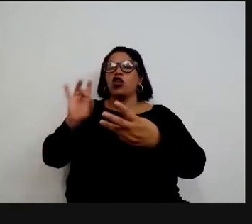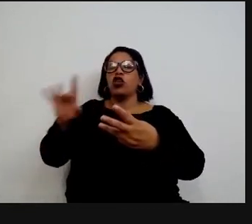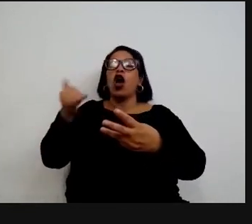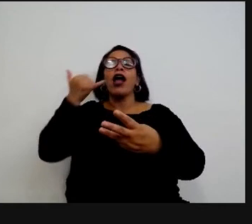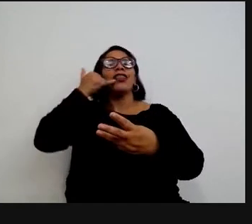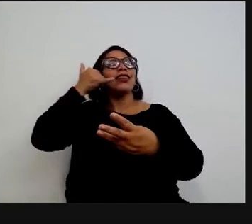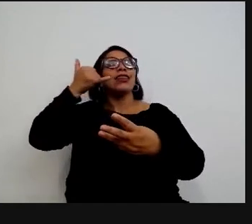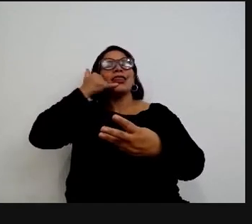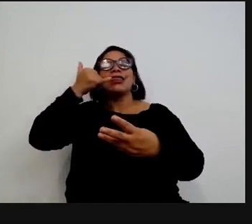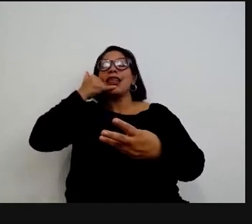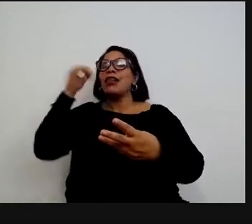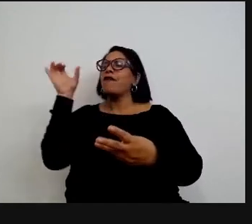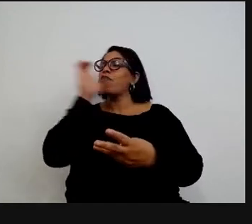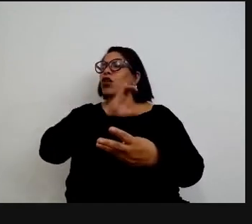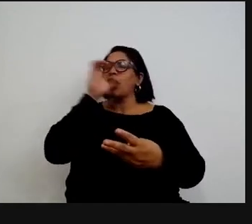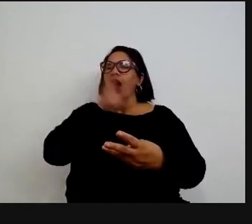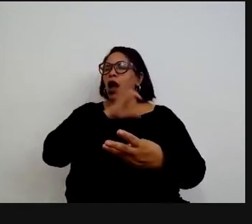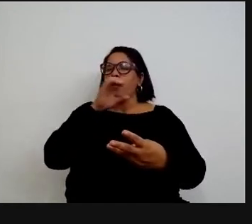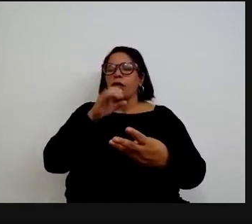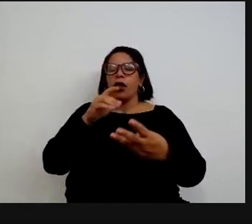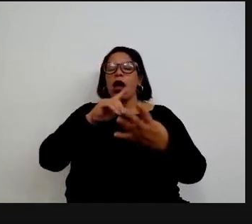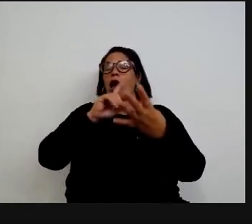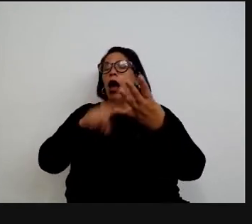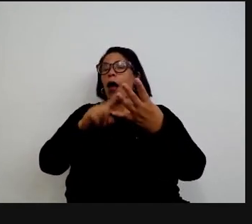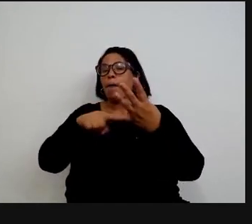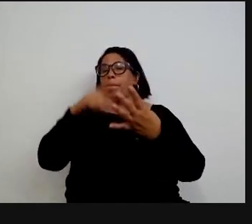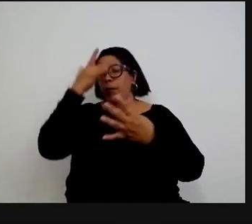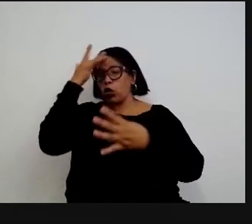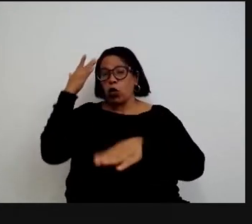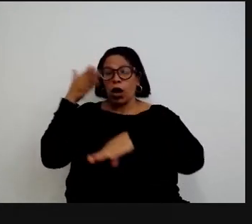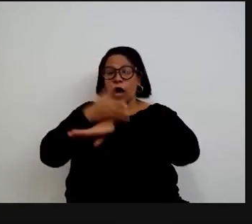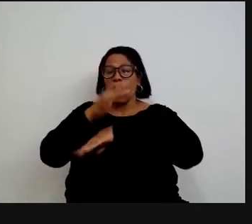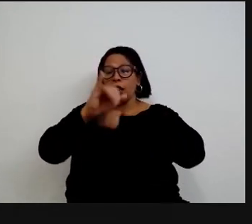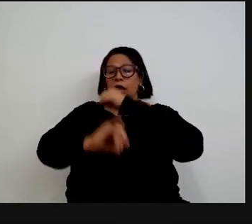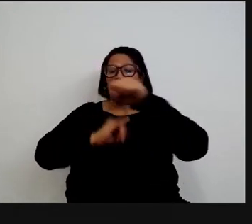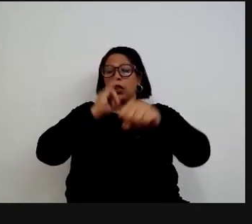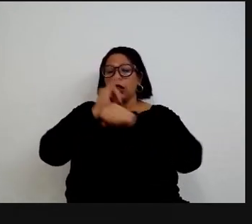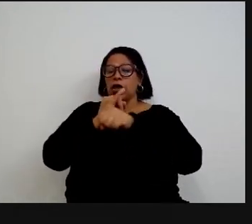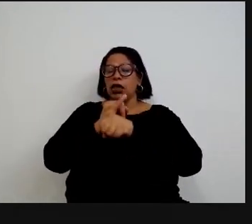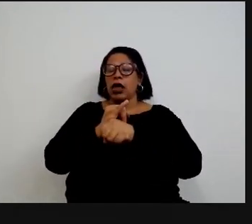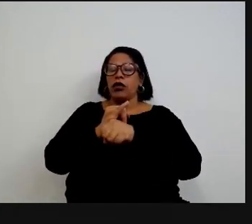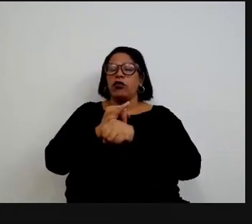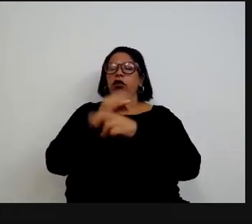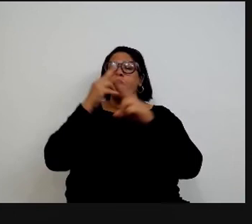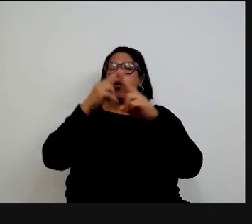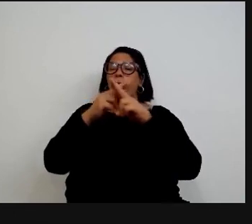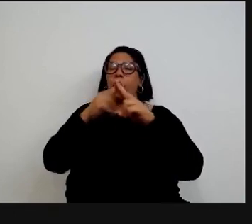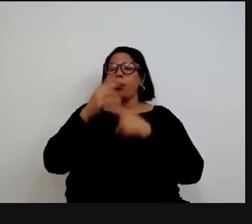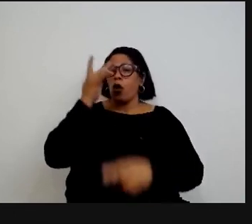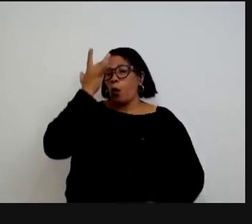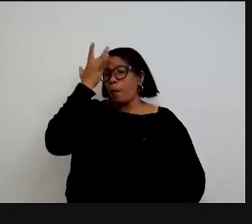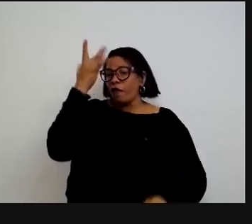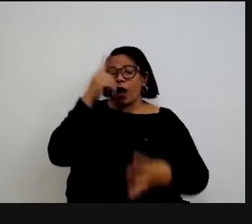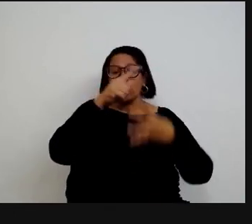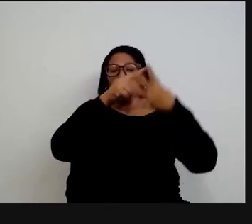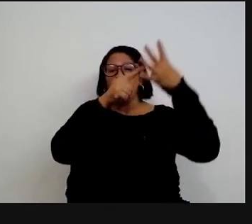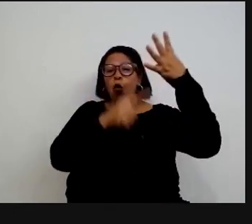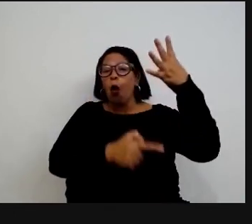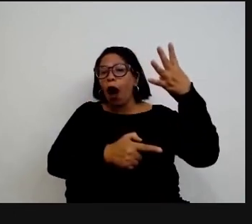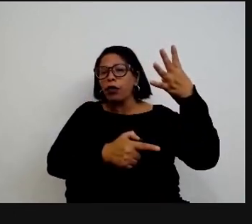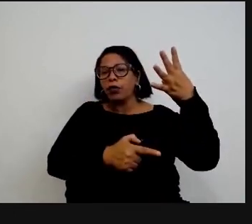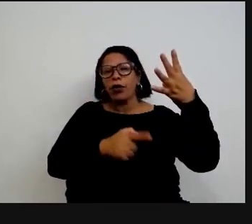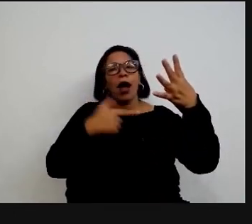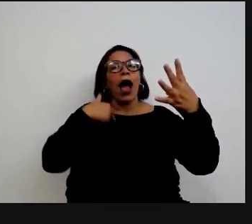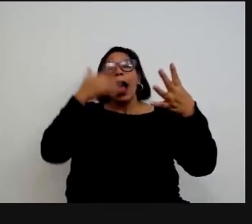falar por telefone para resolver um problema, a pessoa que entra na internet e faz tudo no internet banking, né? Mas a gente precisa